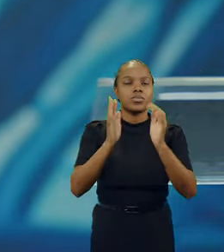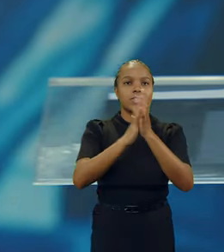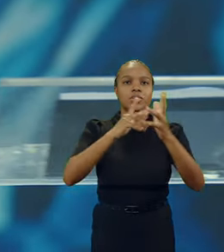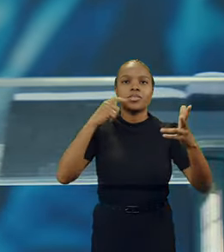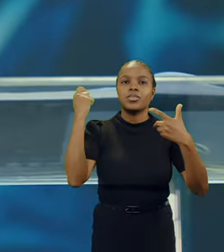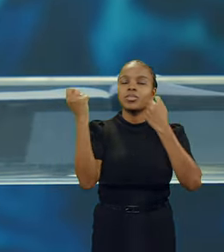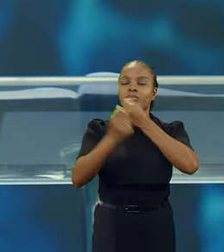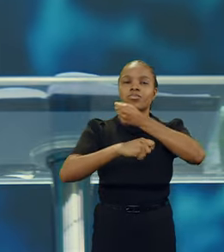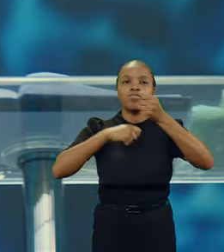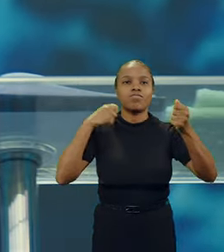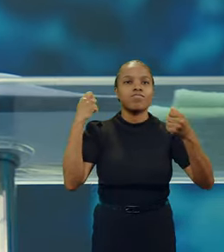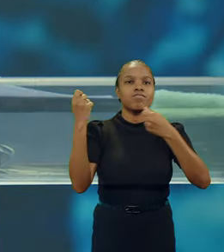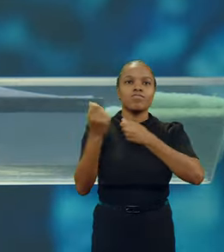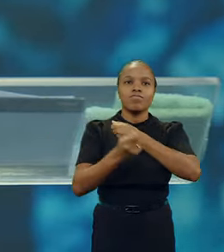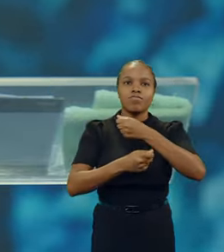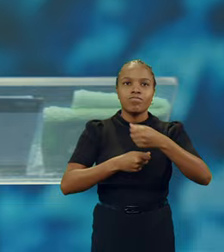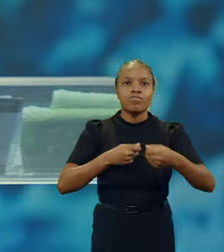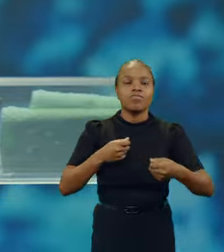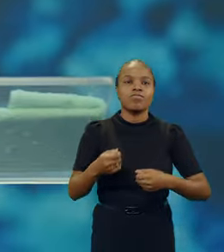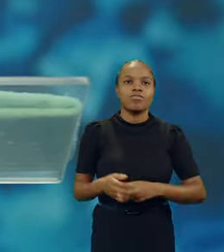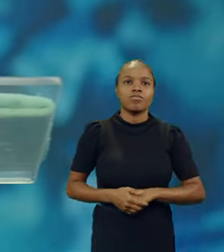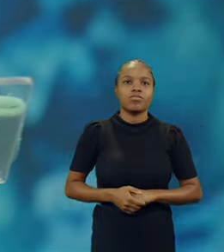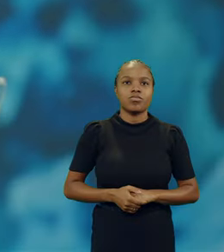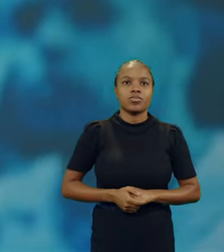Aleluia, aleluia.